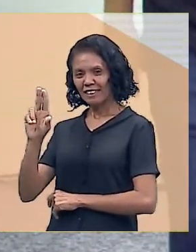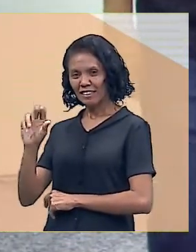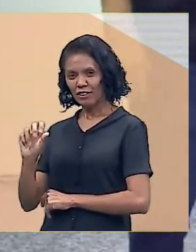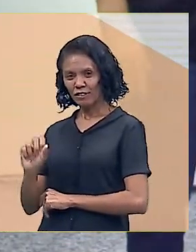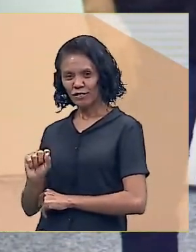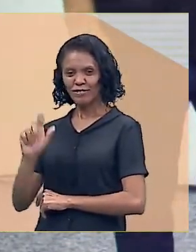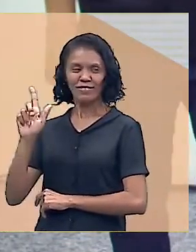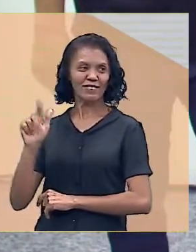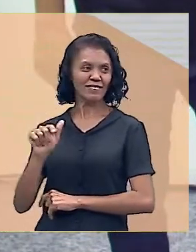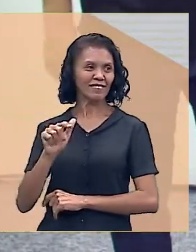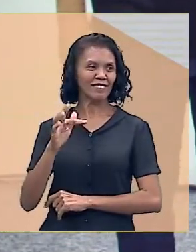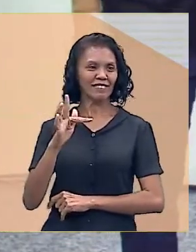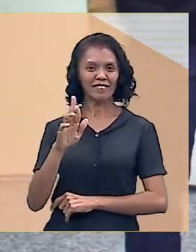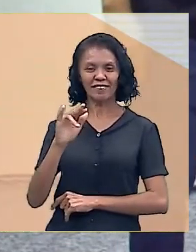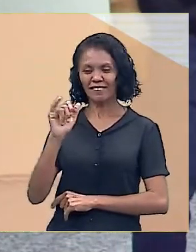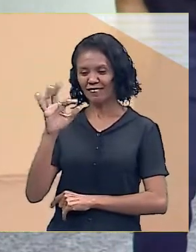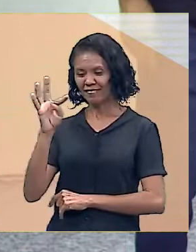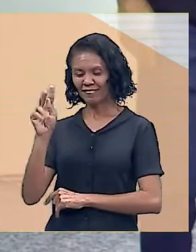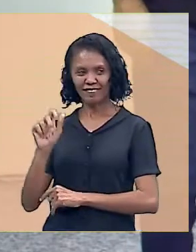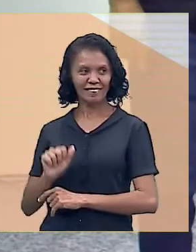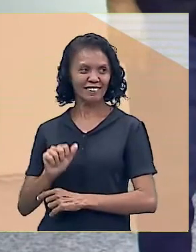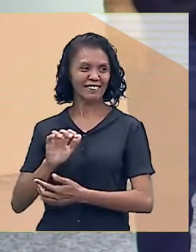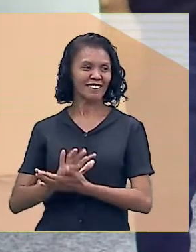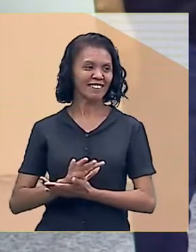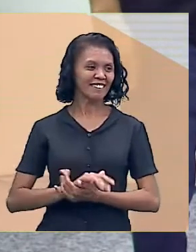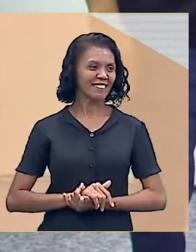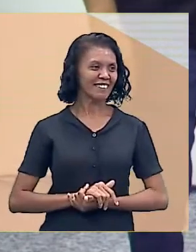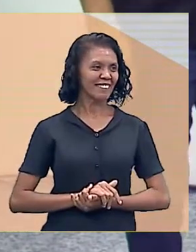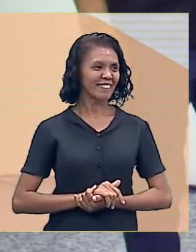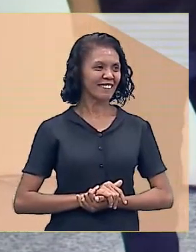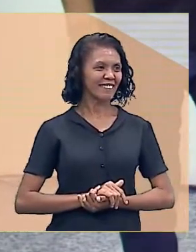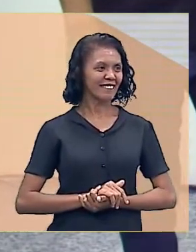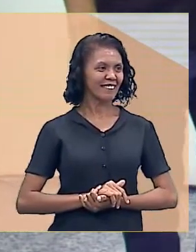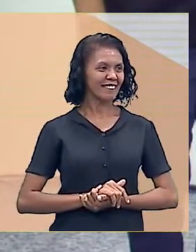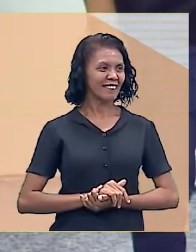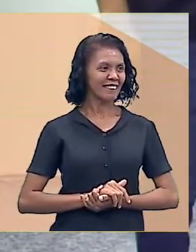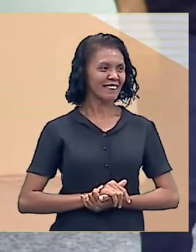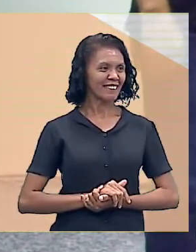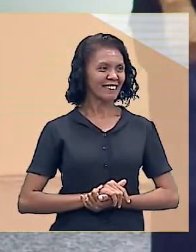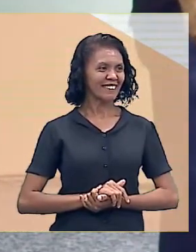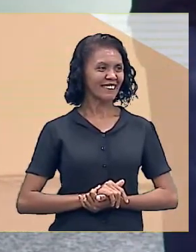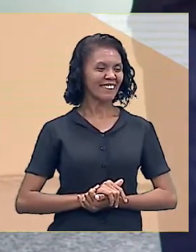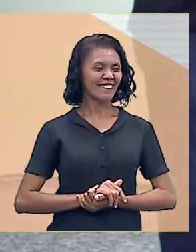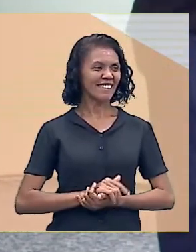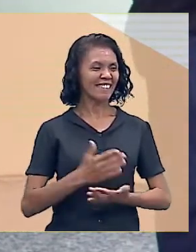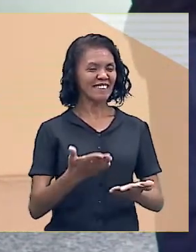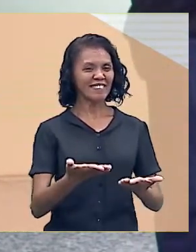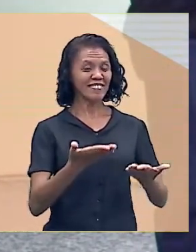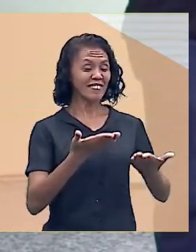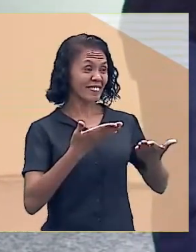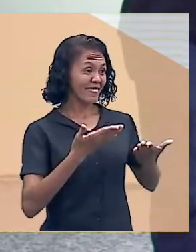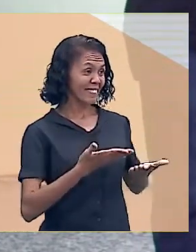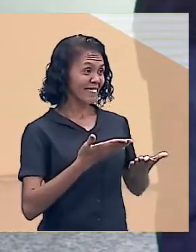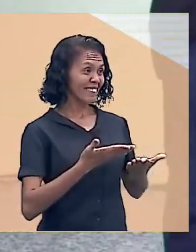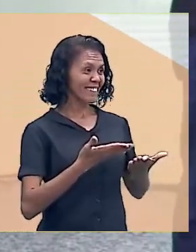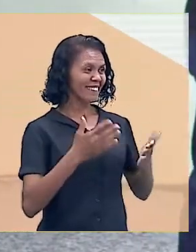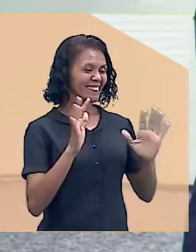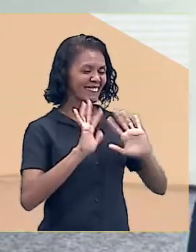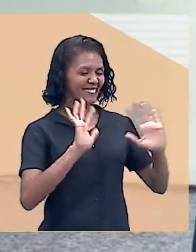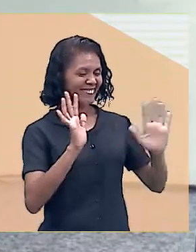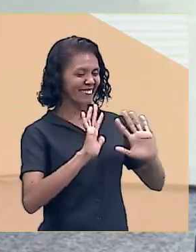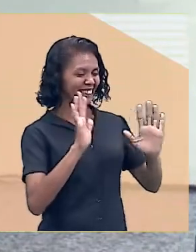nossa grande revelação aí não é tá bom deixa ele entrar aqui salve salve